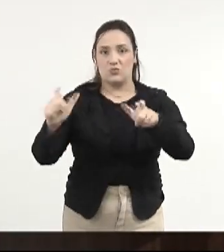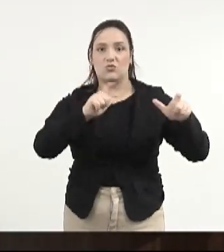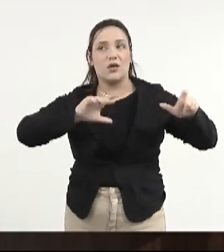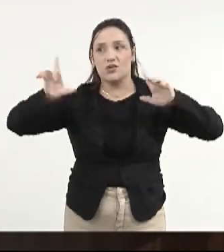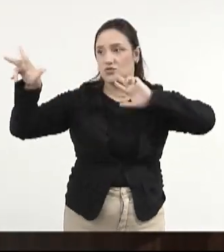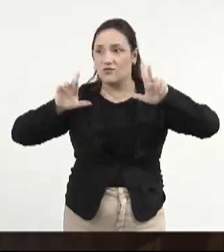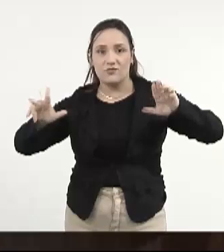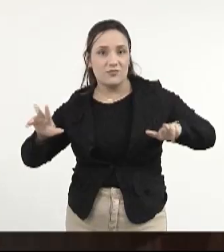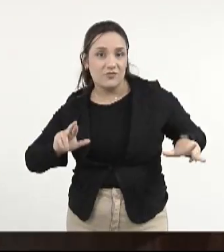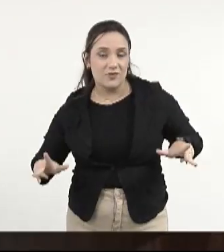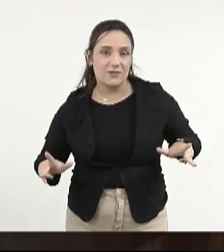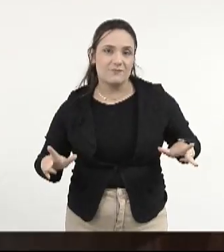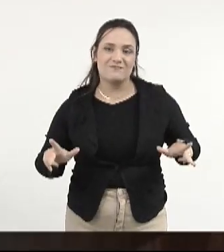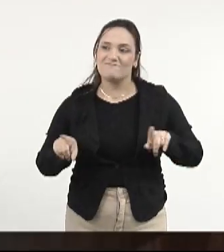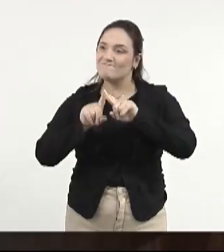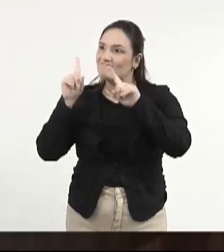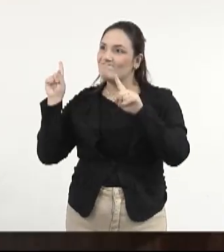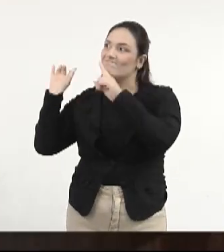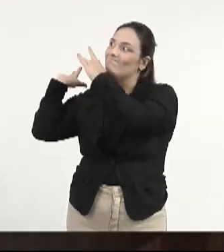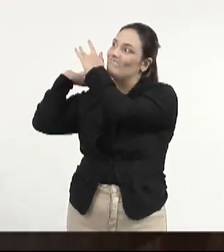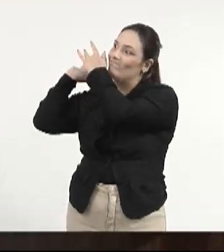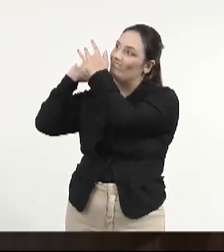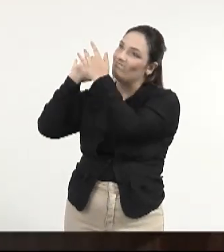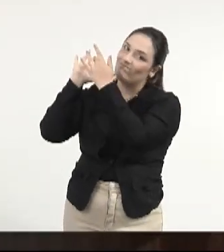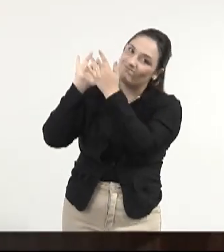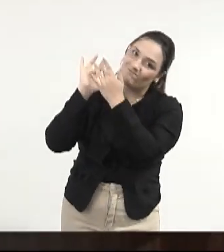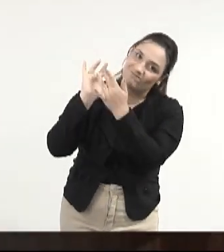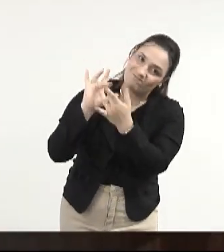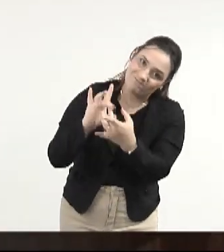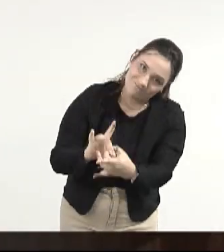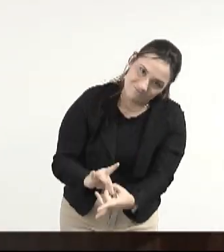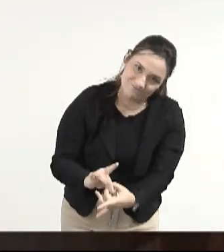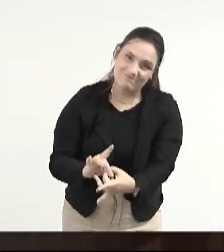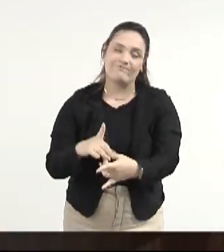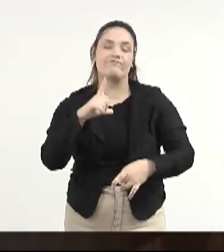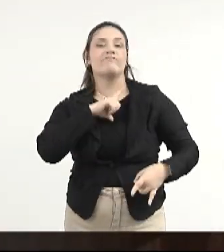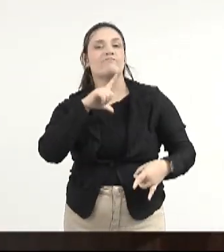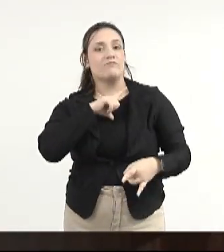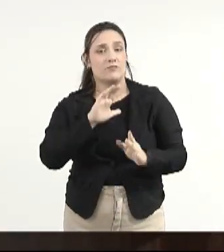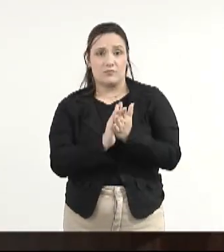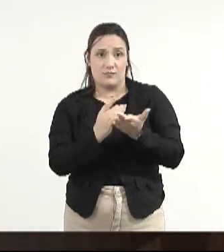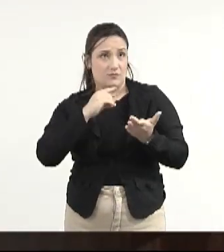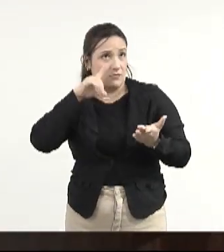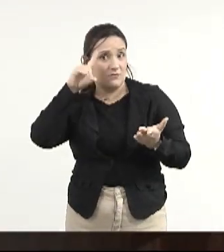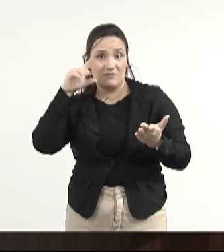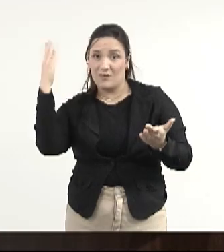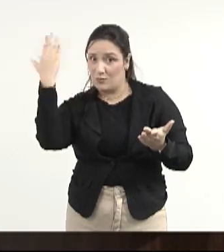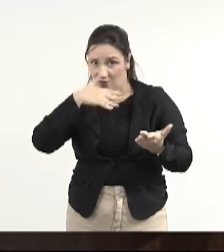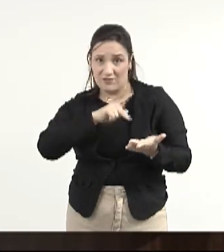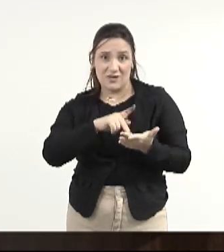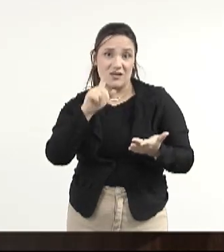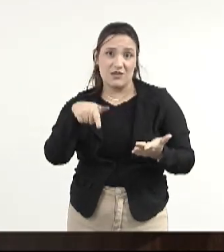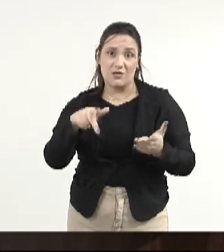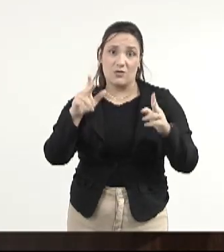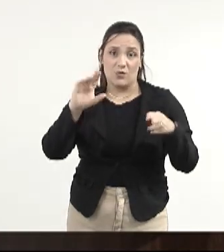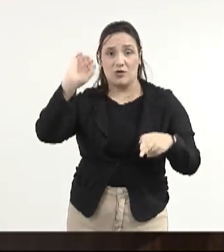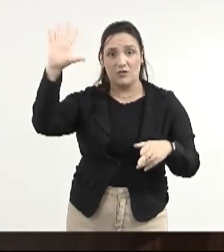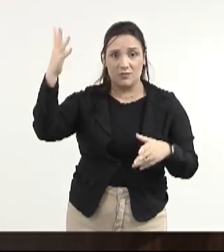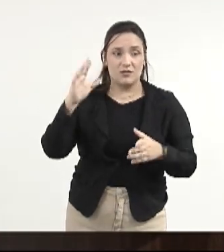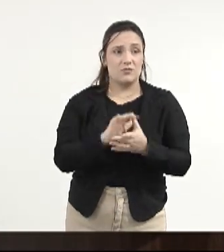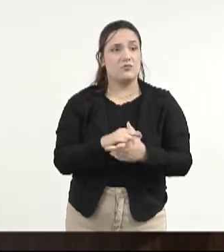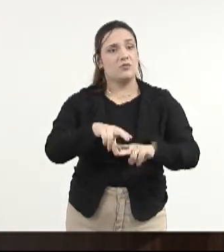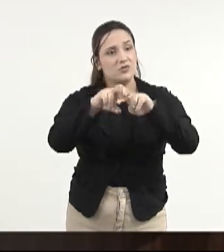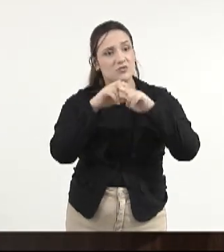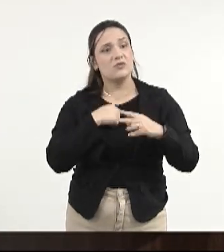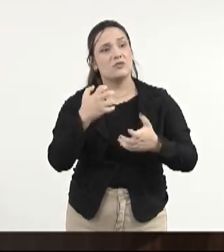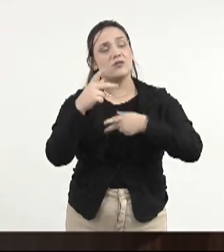lugares diferentes, e tudo que está acontecendo hoje, você vê que esse livro sagrado ratifica na íntegra. Portanto, eu